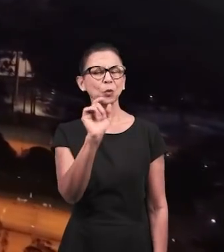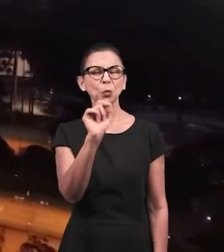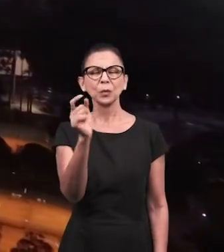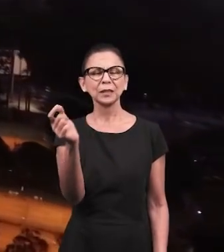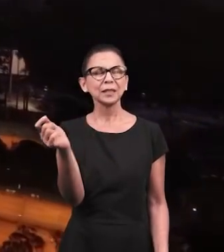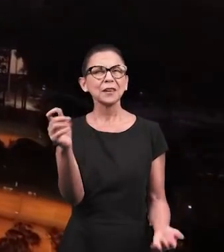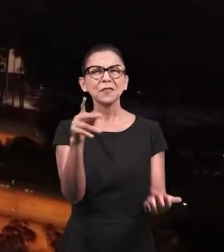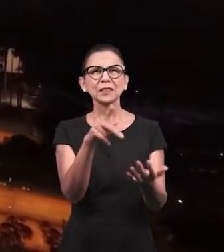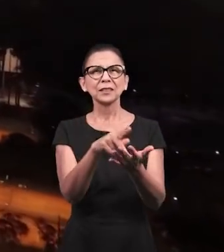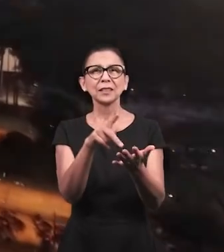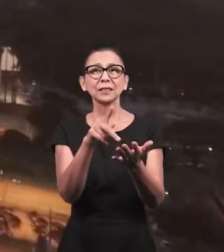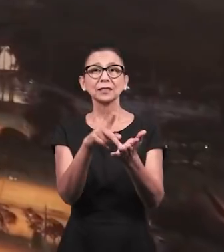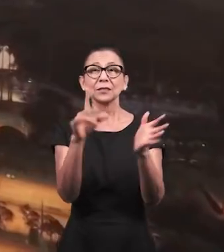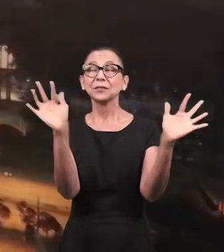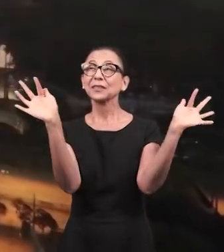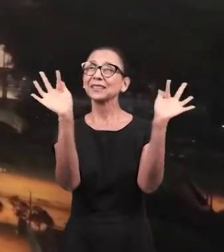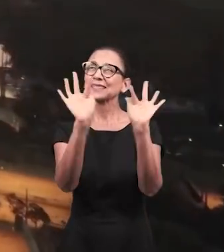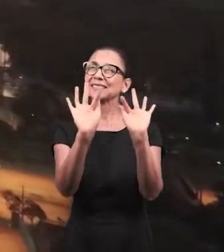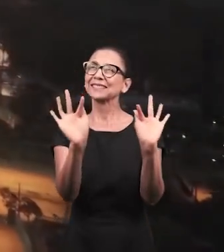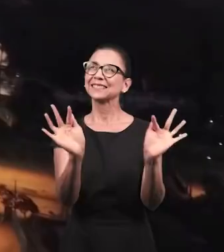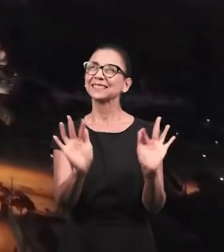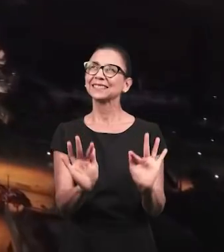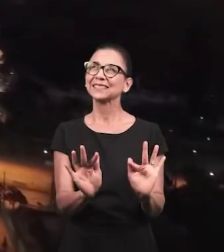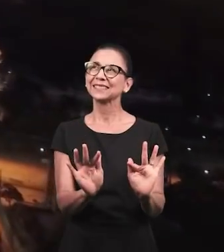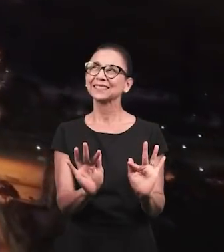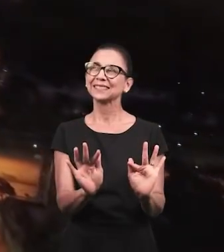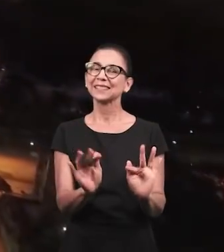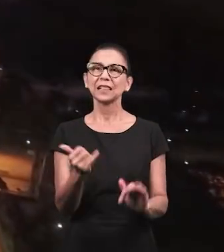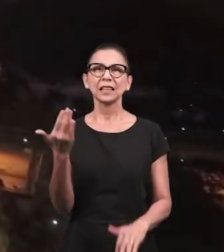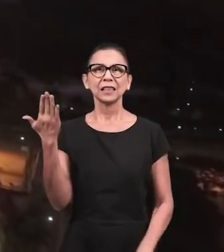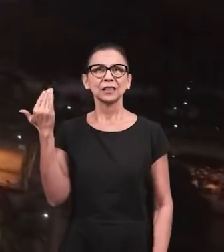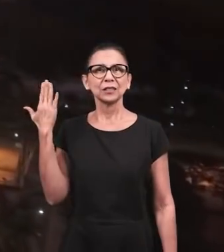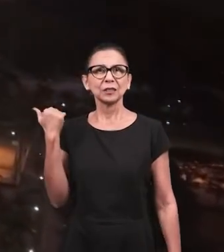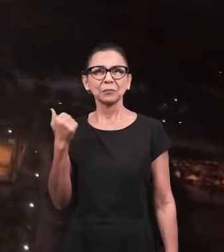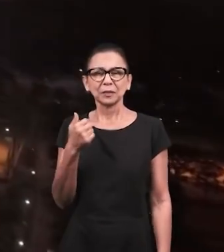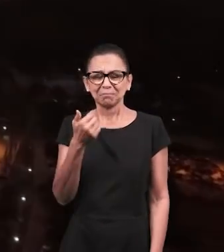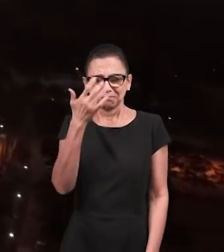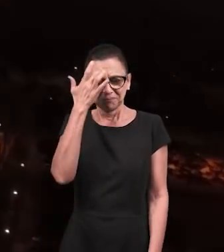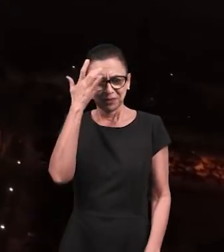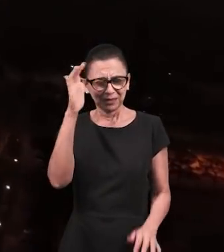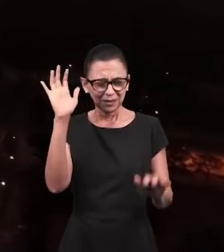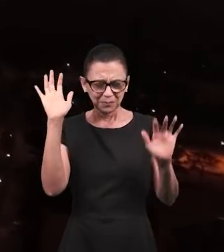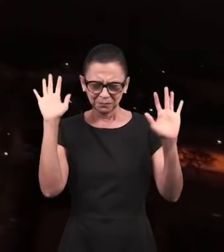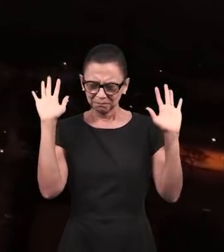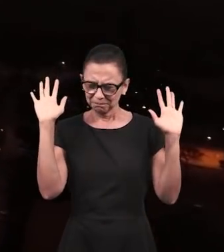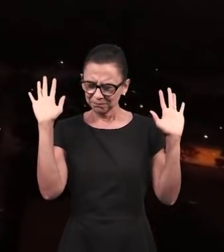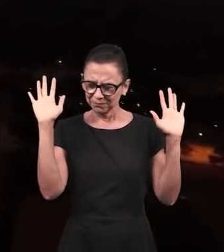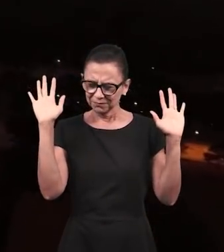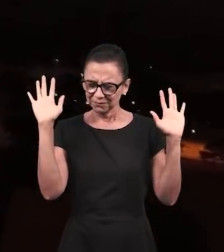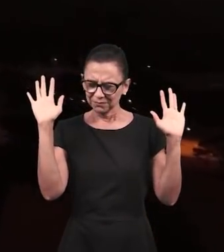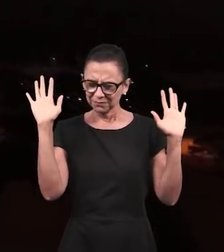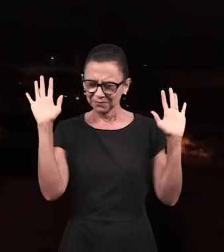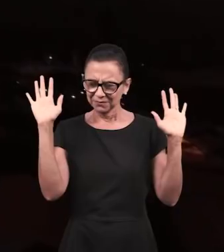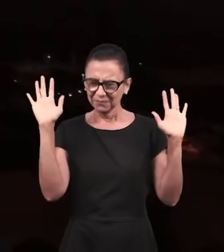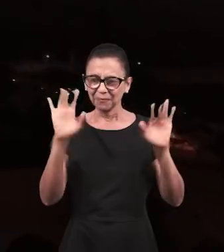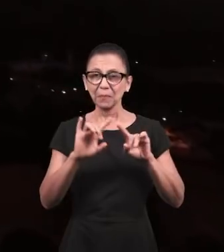não sabe o que é ser feliz. Eu também